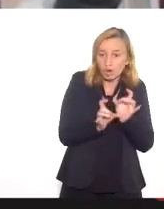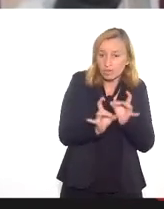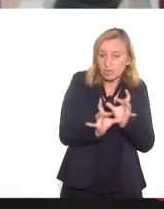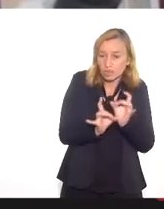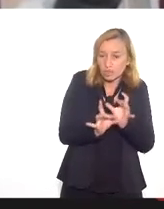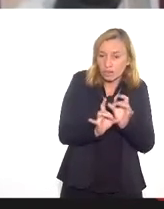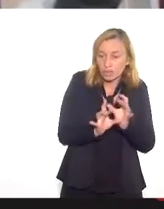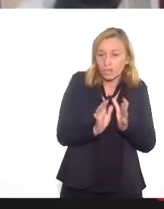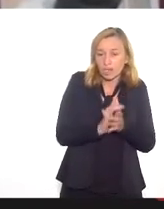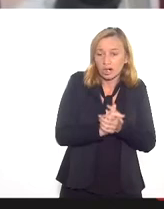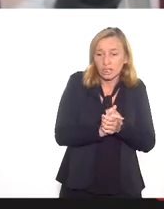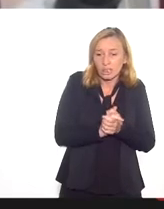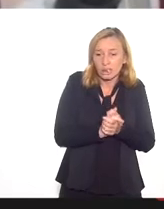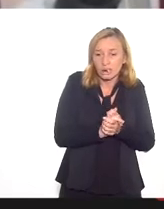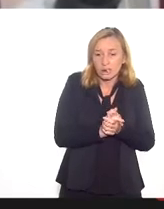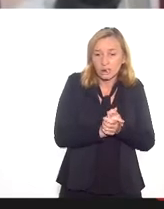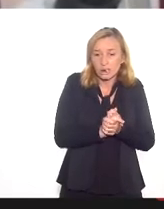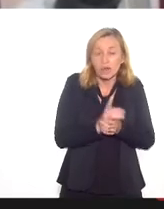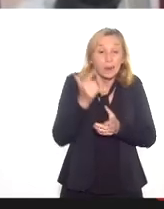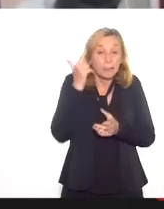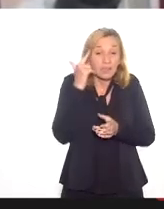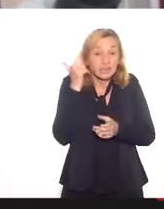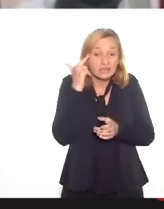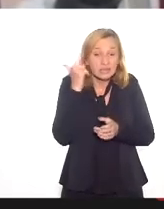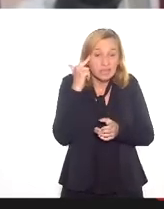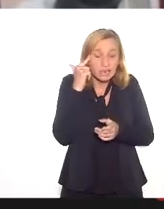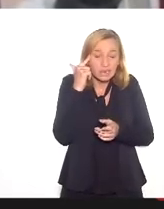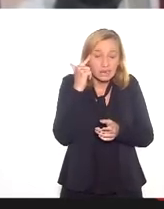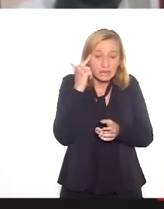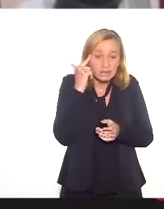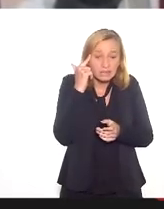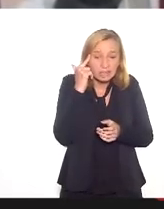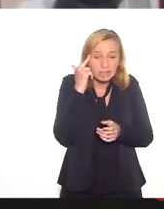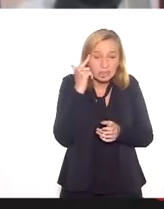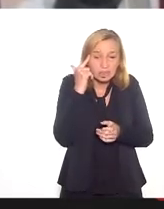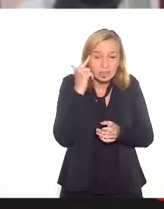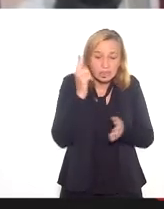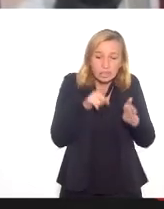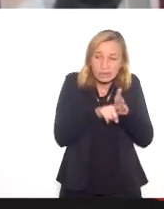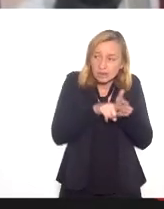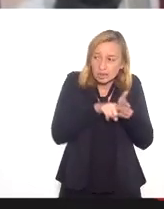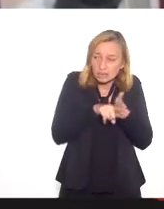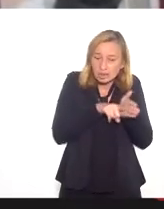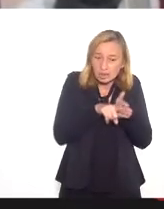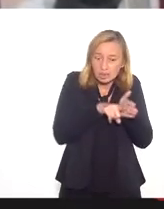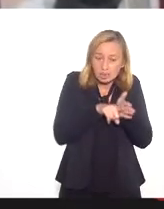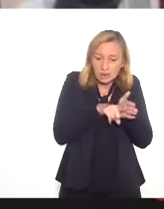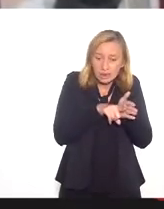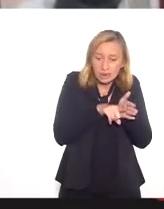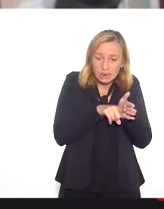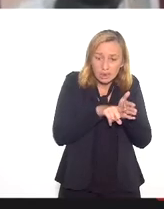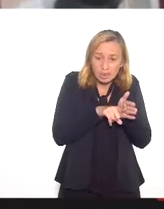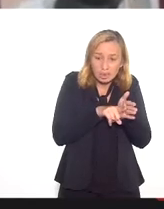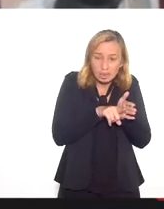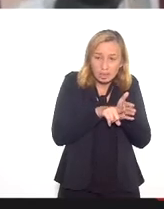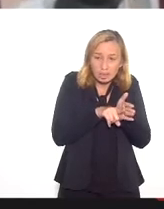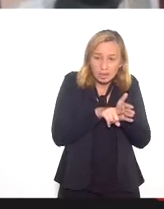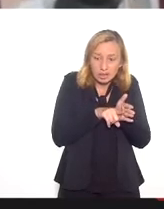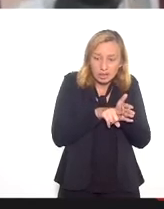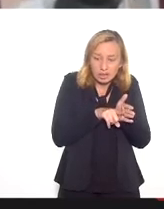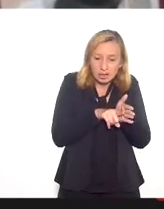que ser pensada e diagnosticada de uma maneira inteiramente diversa.